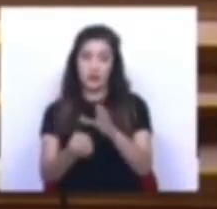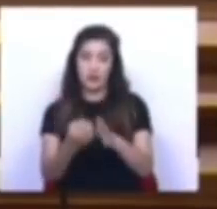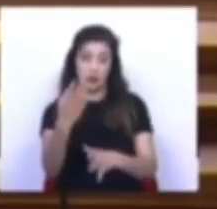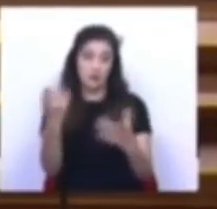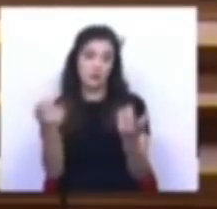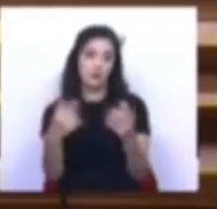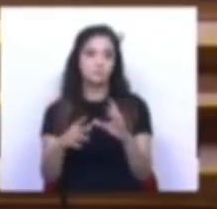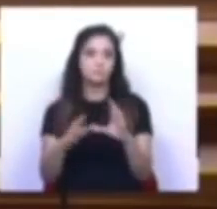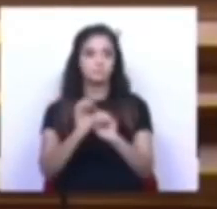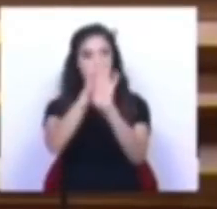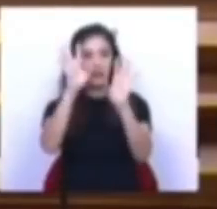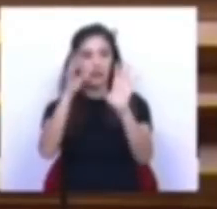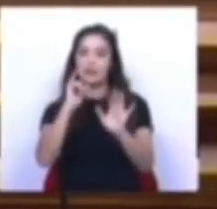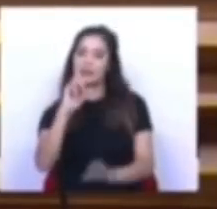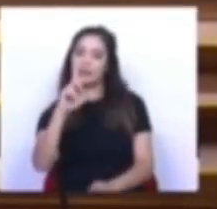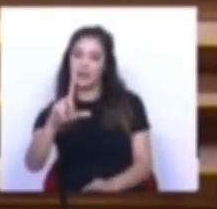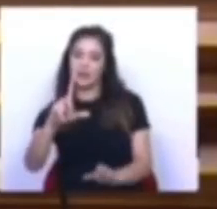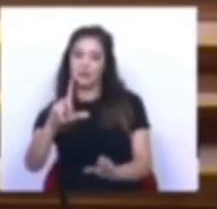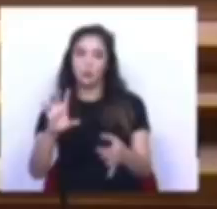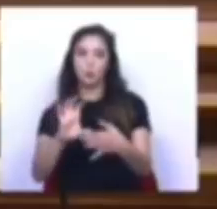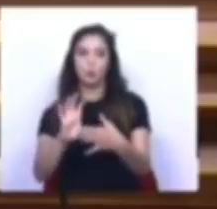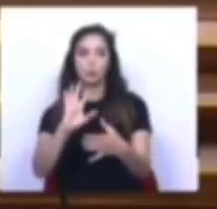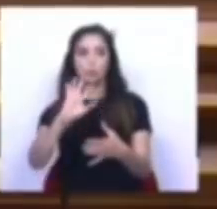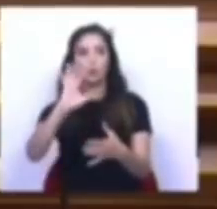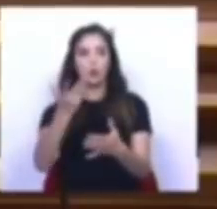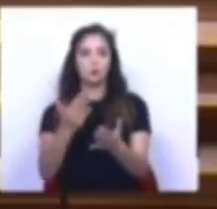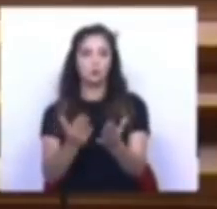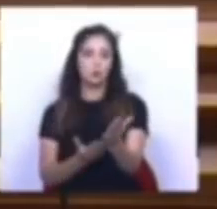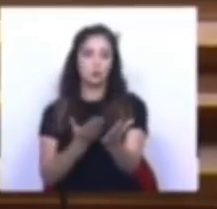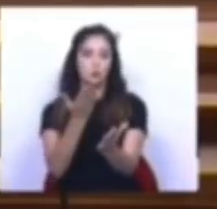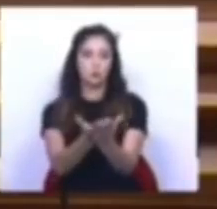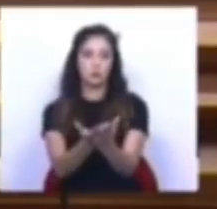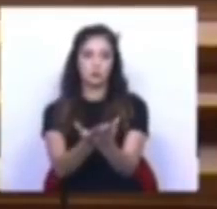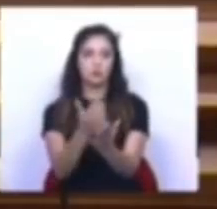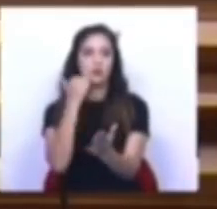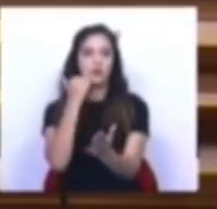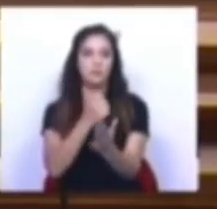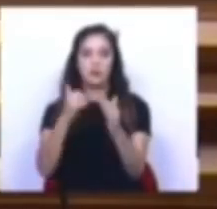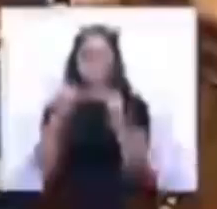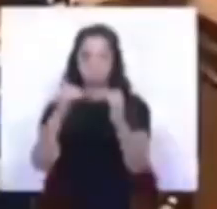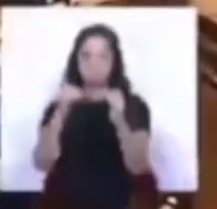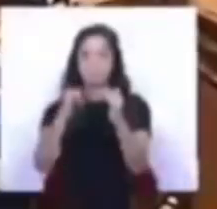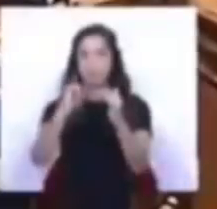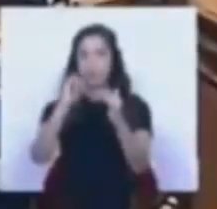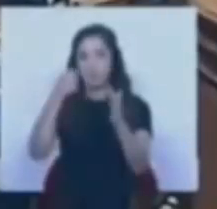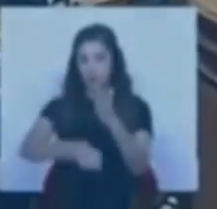é acompanhar a Iniciativa Liberal quando voltarmos a propor desagravamentos destes dois impostos. Muito obrigado.